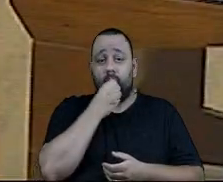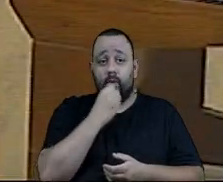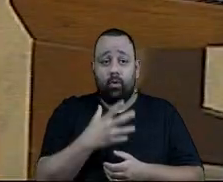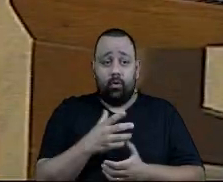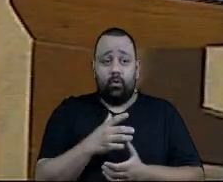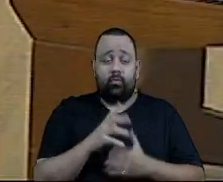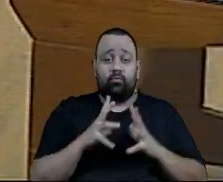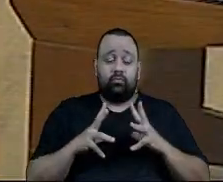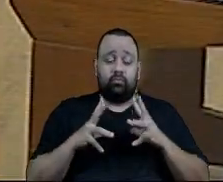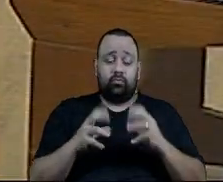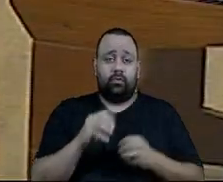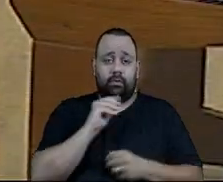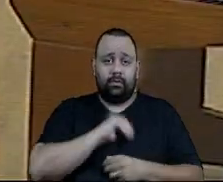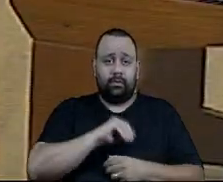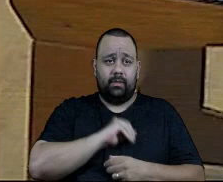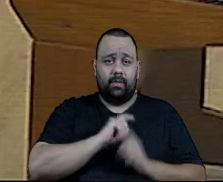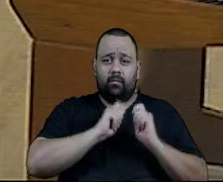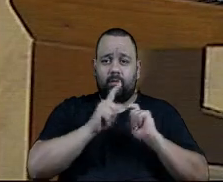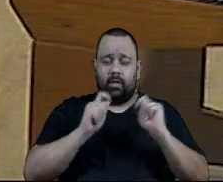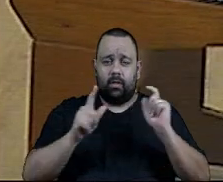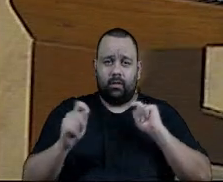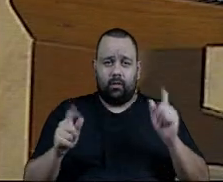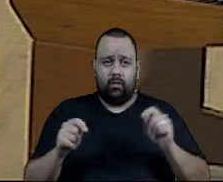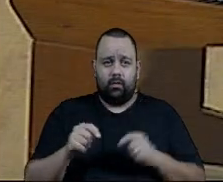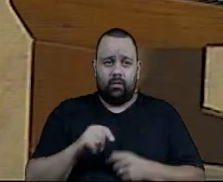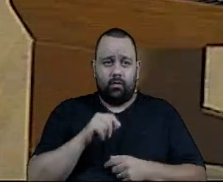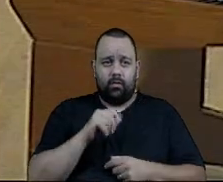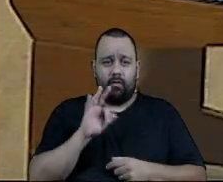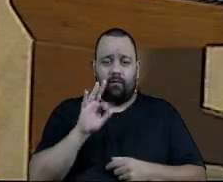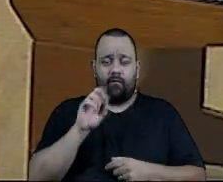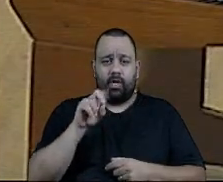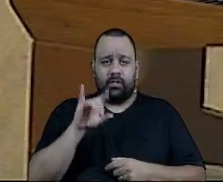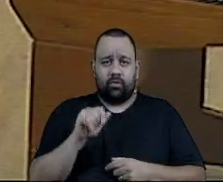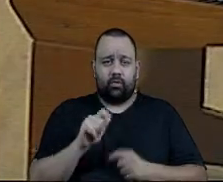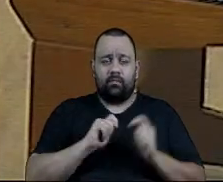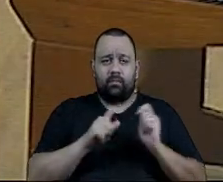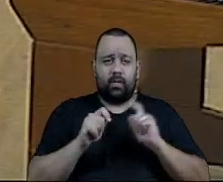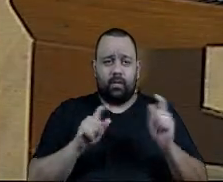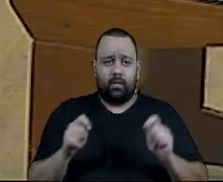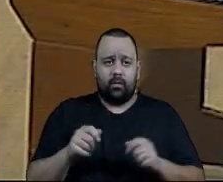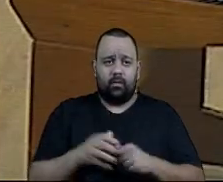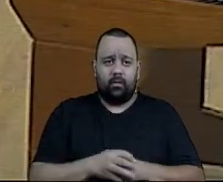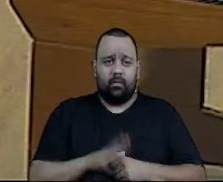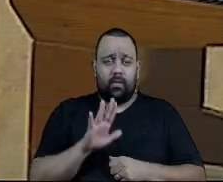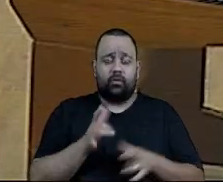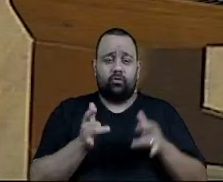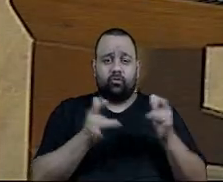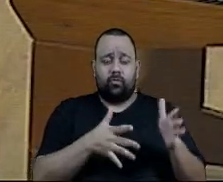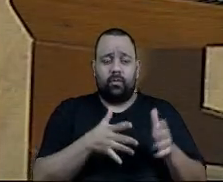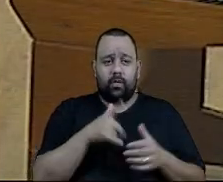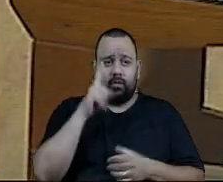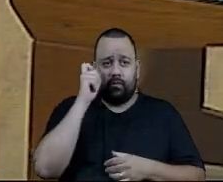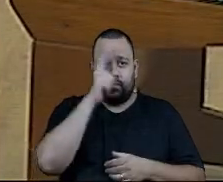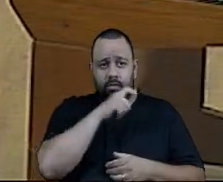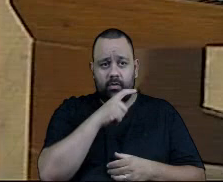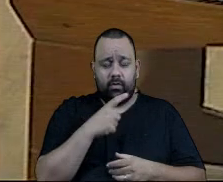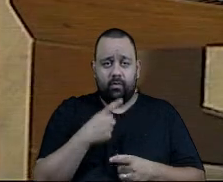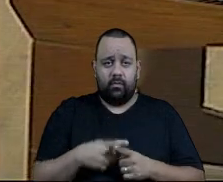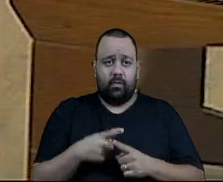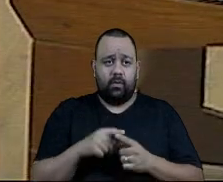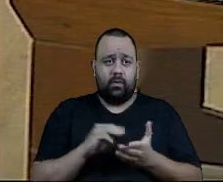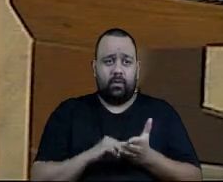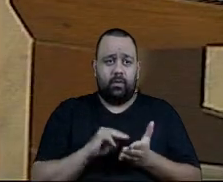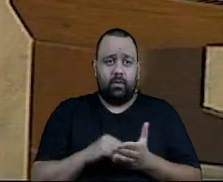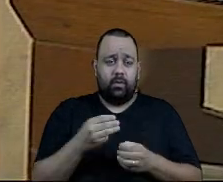faltando, ainda bem, com todos os salários pagos, todos os fornecedores pagos. Agora, sobrando é